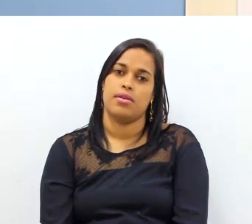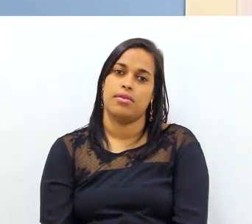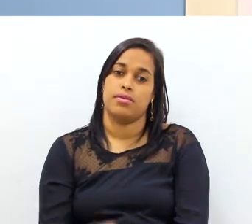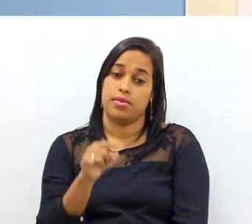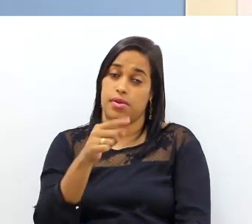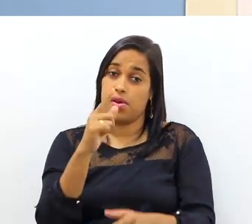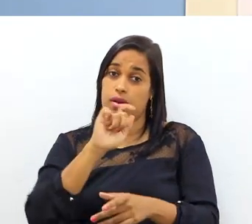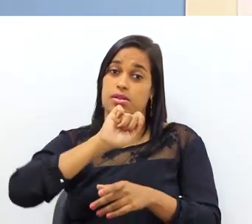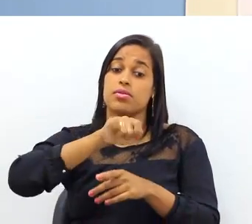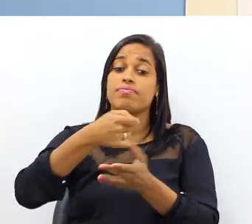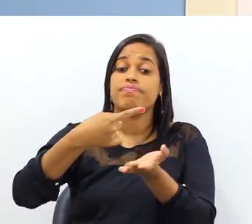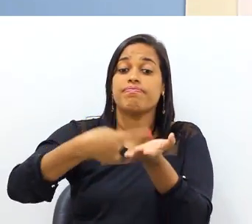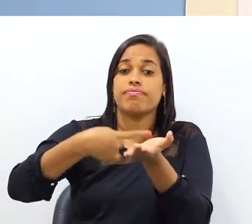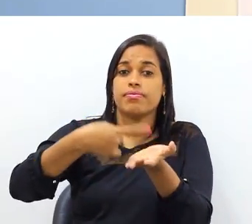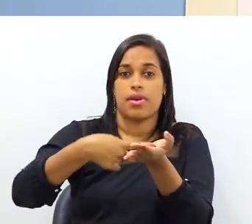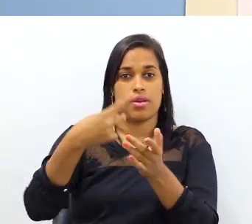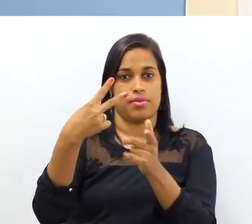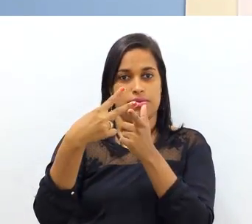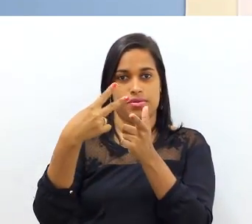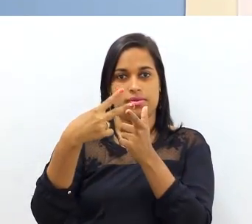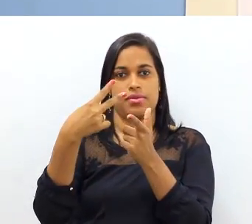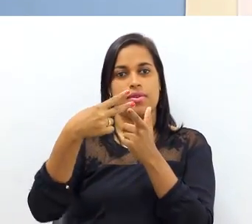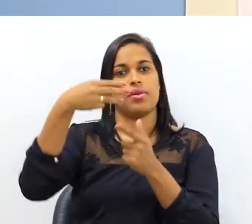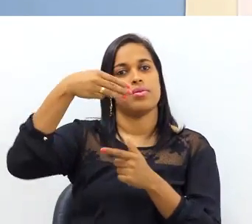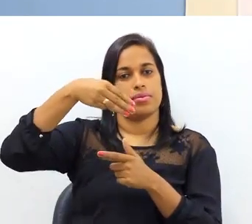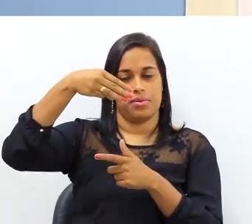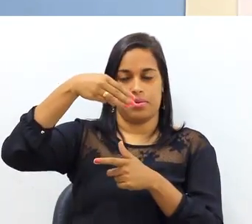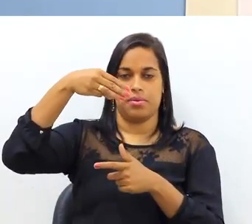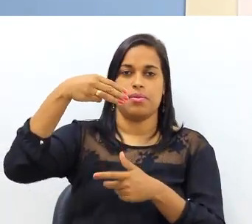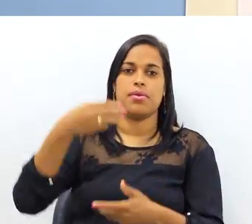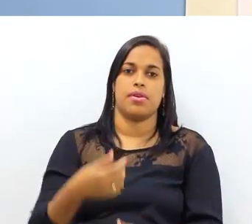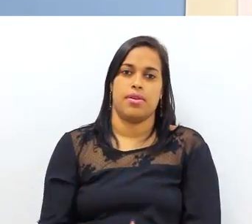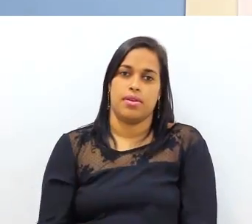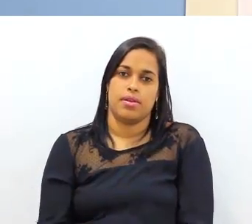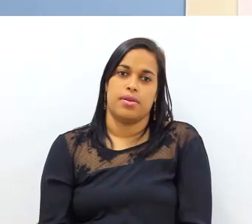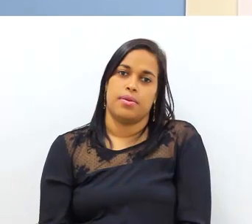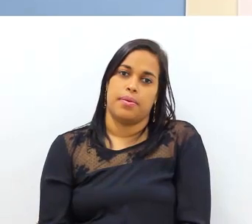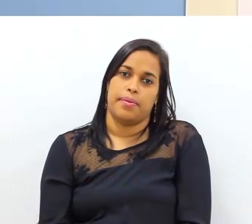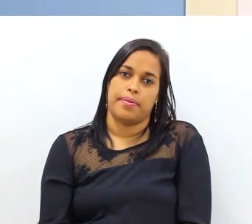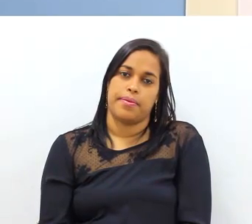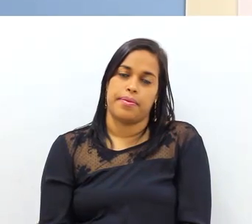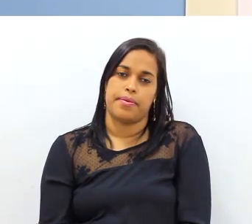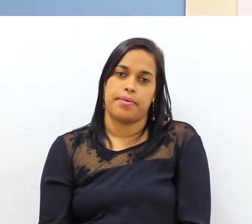E com isso eu marco o meu 2º metro.